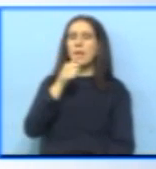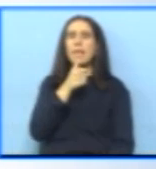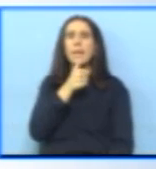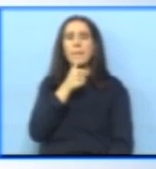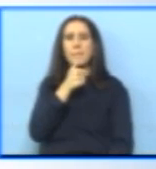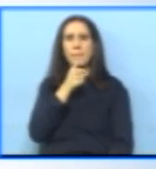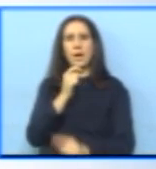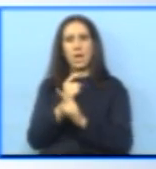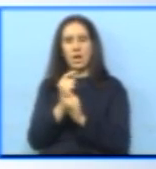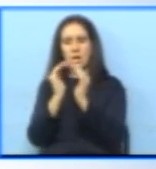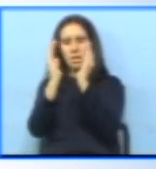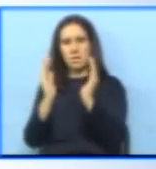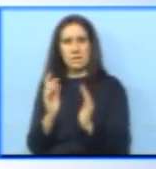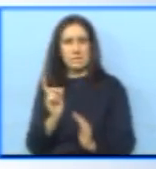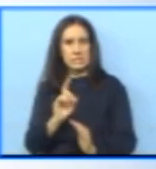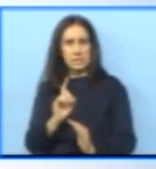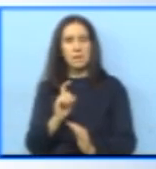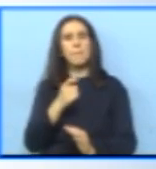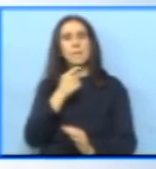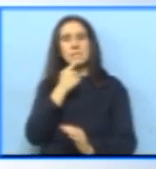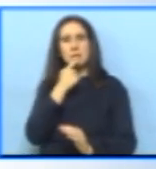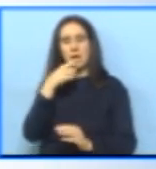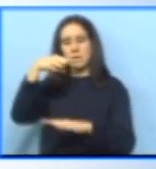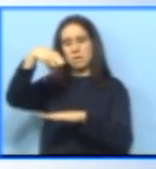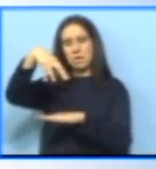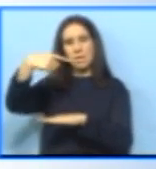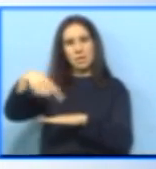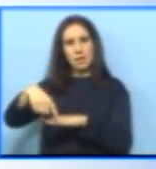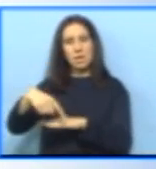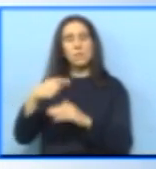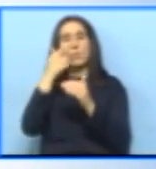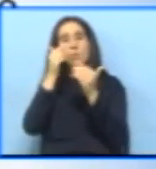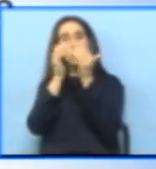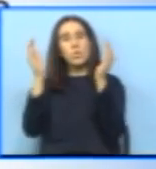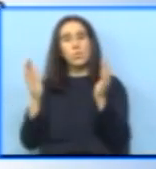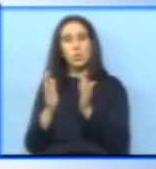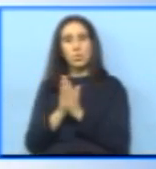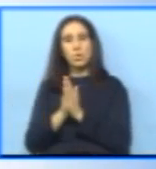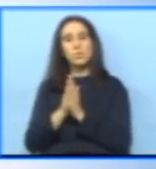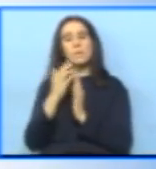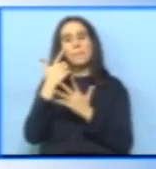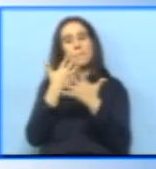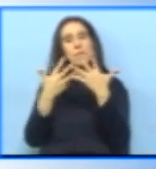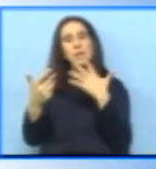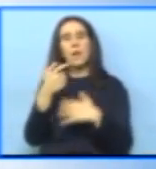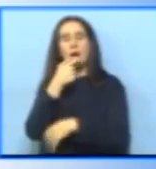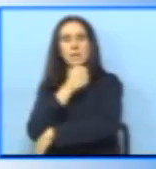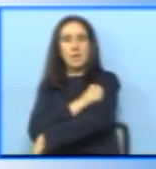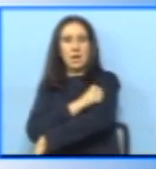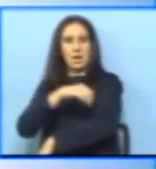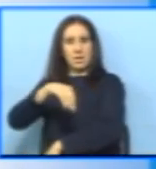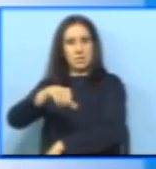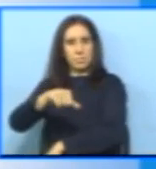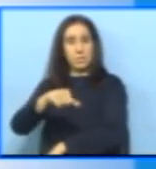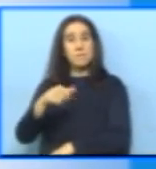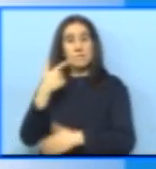debaixo do alqueire, mas sobre o candelabro, onde brilha para todos os que estão em casa. Assim deve brilhar